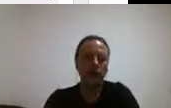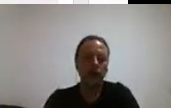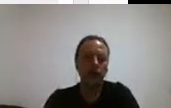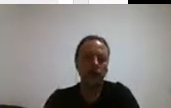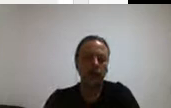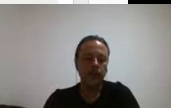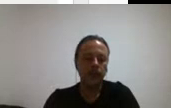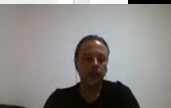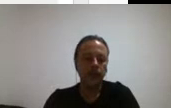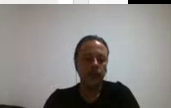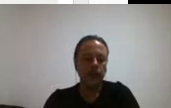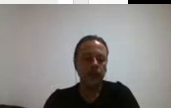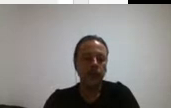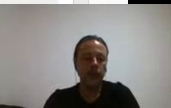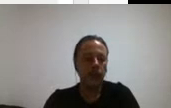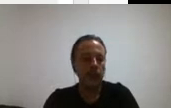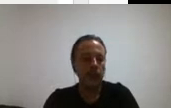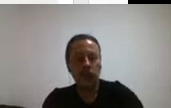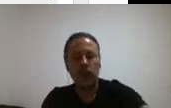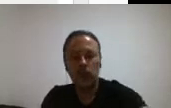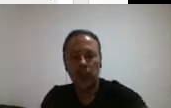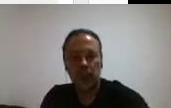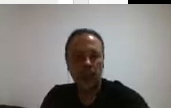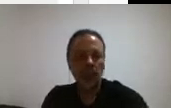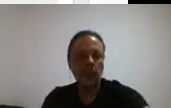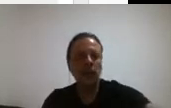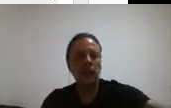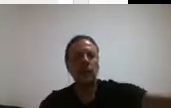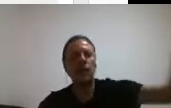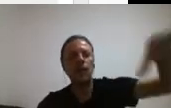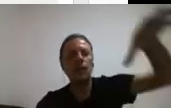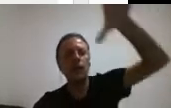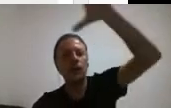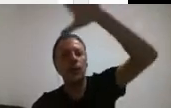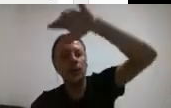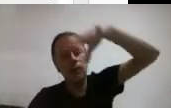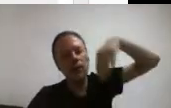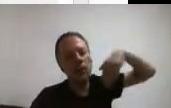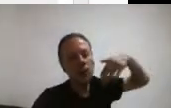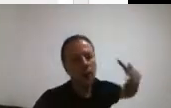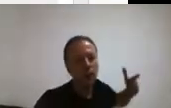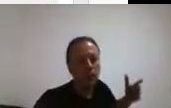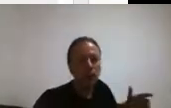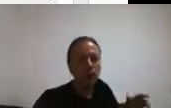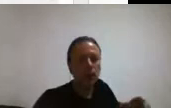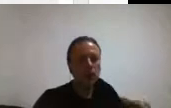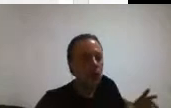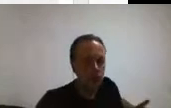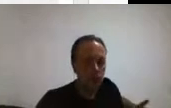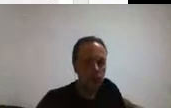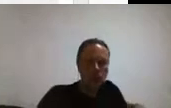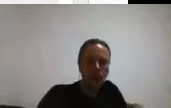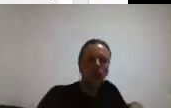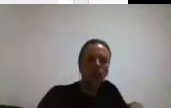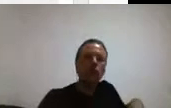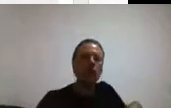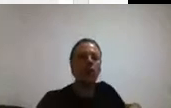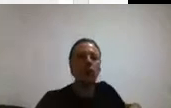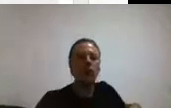e o DER, né? Então, aqui é diagrama, que é um projeto, já um modelo